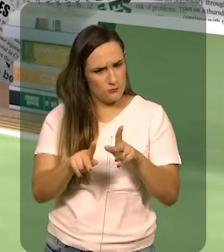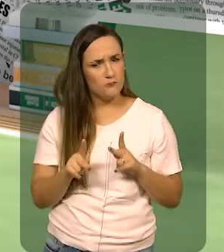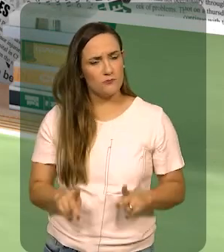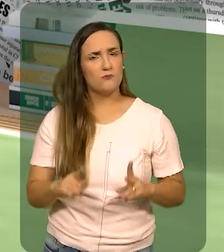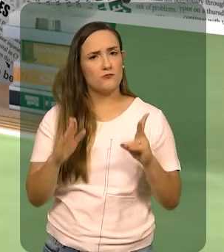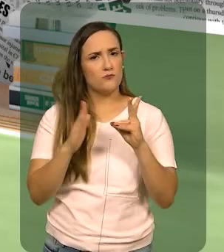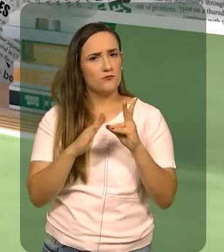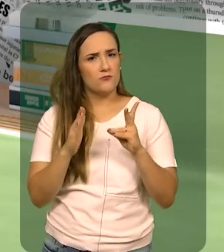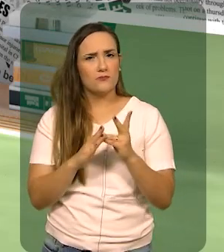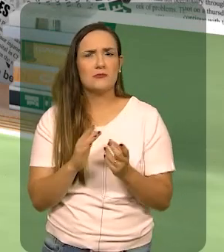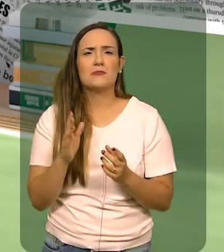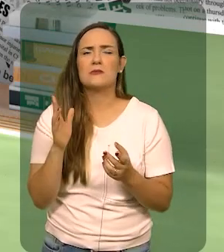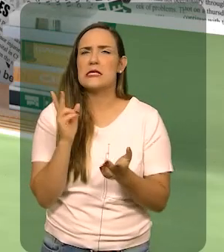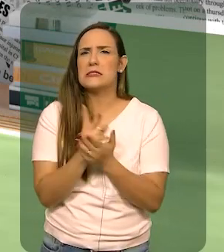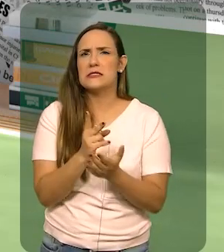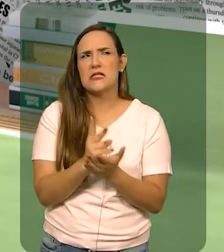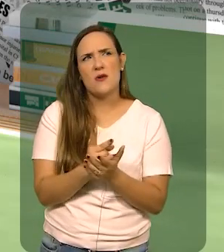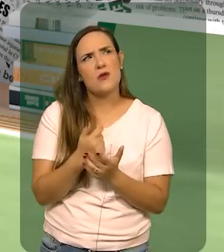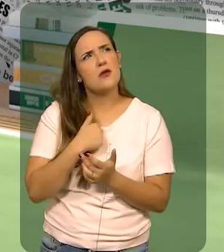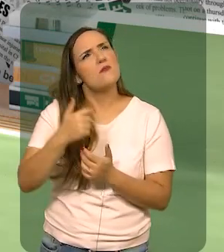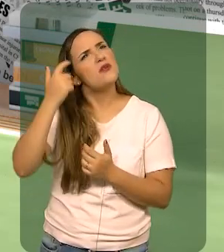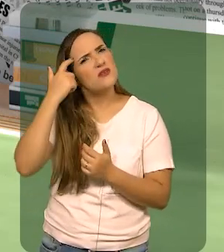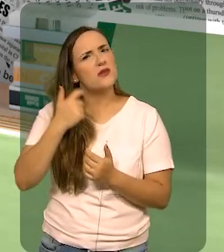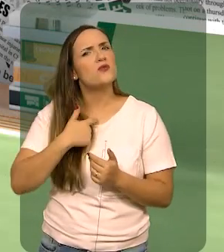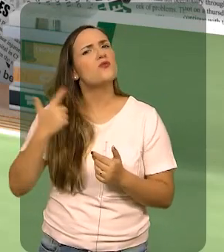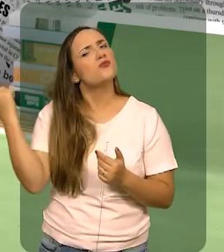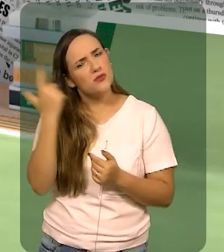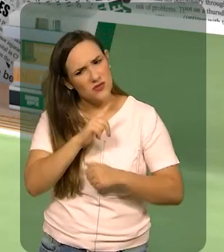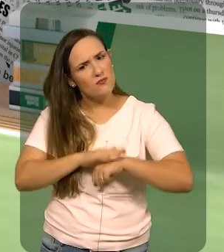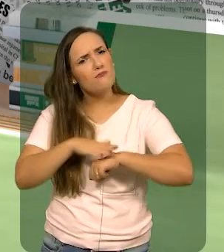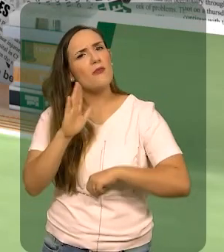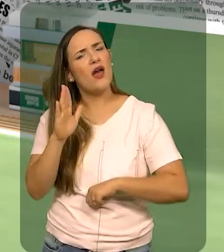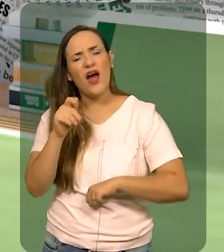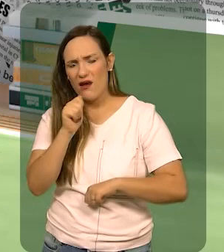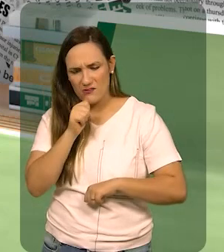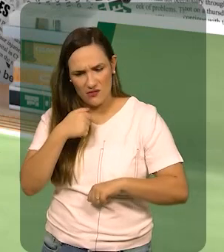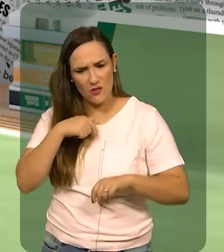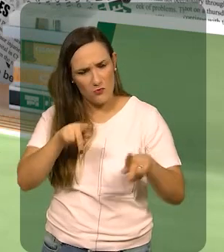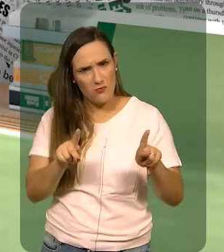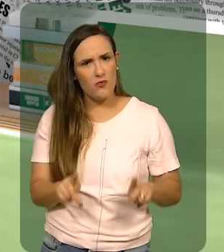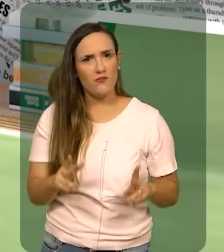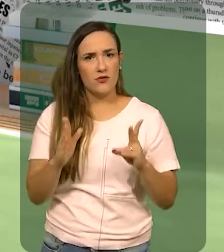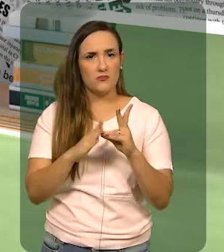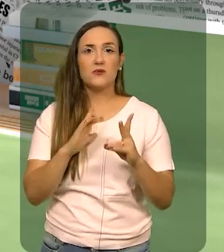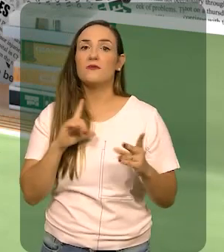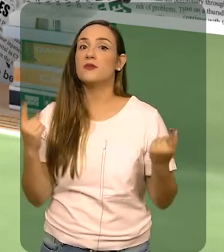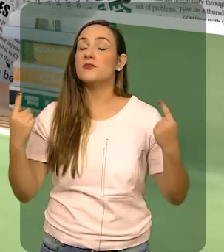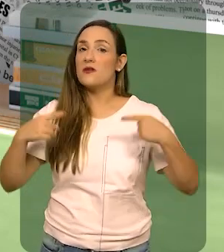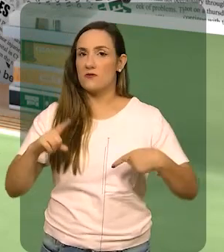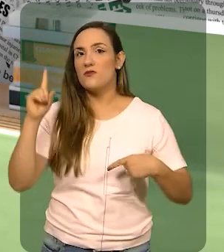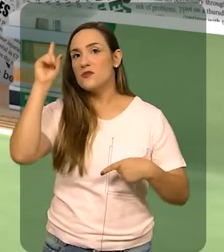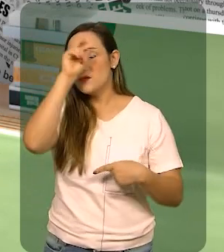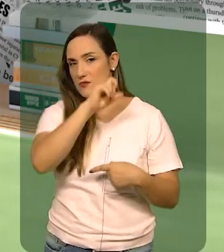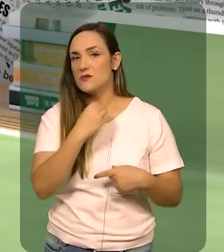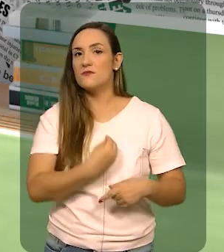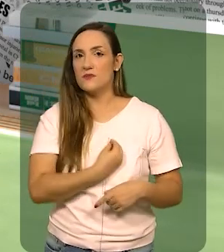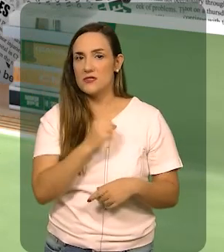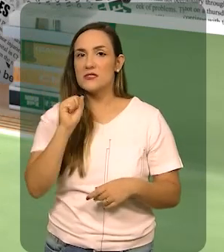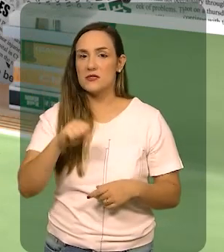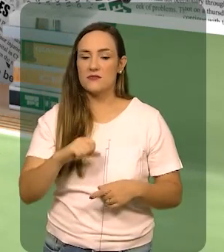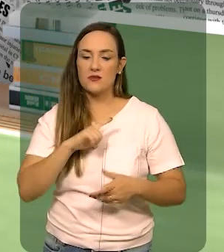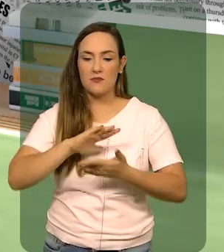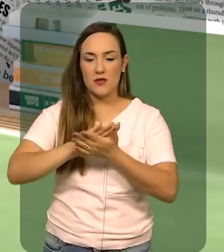né? Sempre tive aquele olhar de que eu poderia mais quanto indígena, né? Passei por grandes desafios de vida,